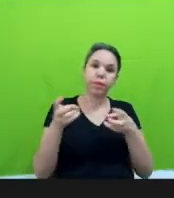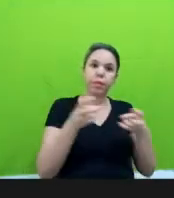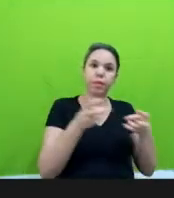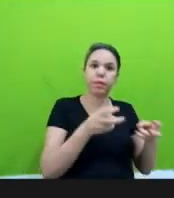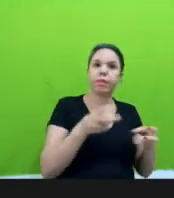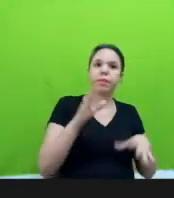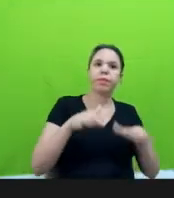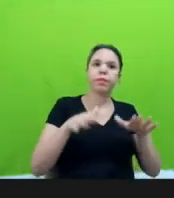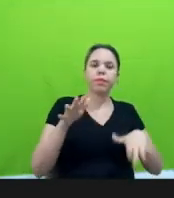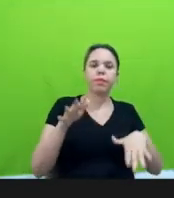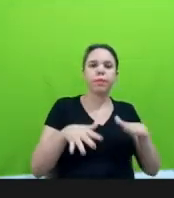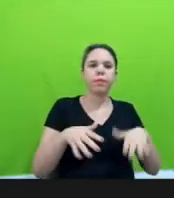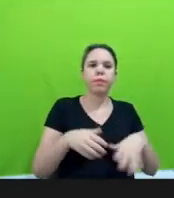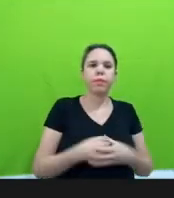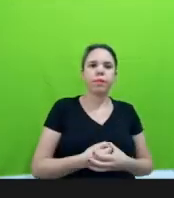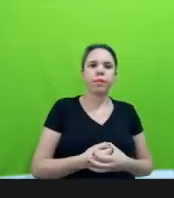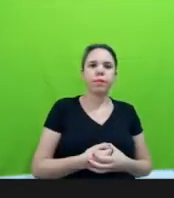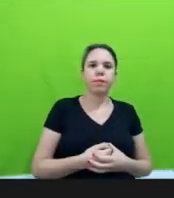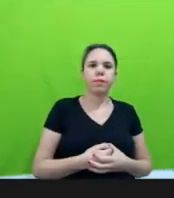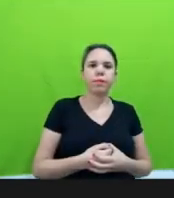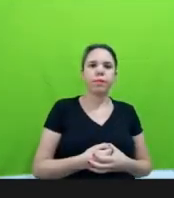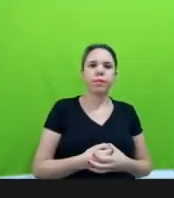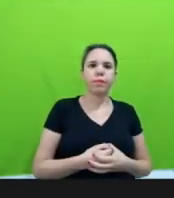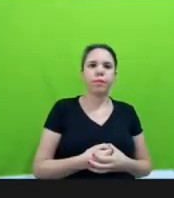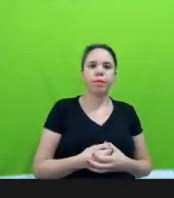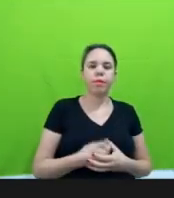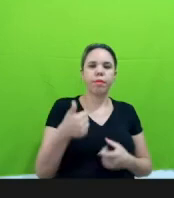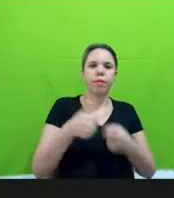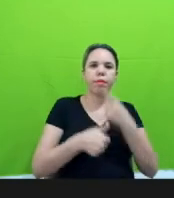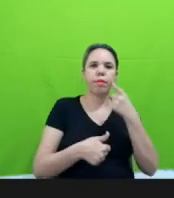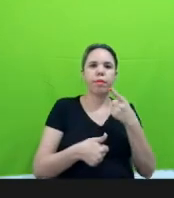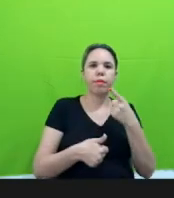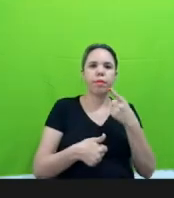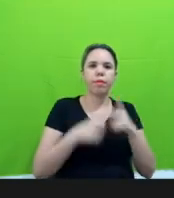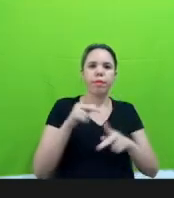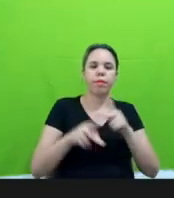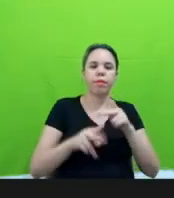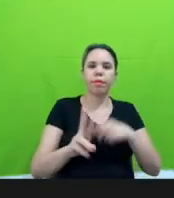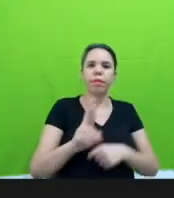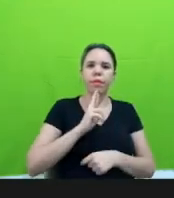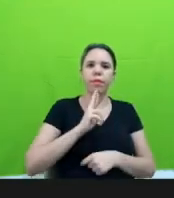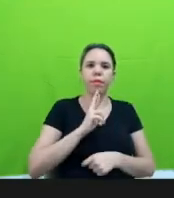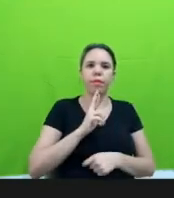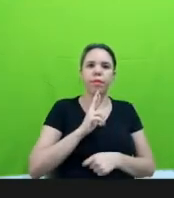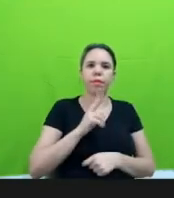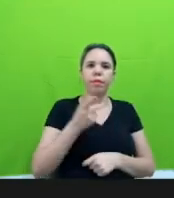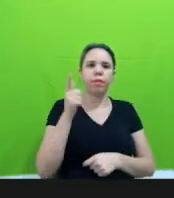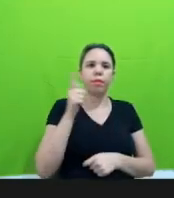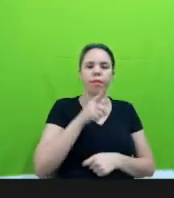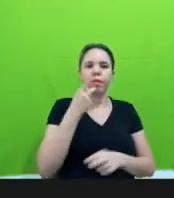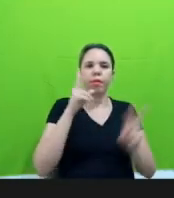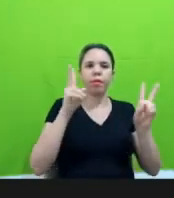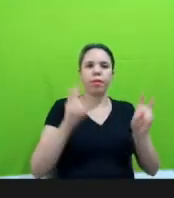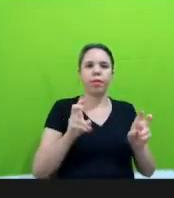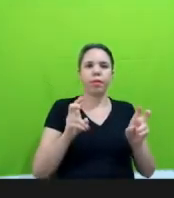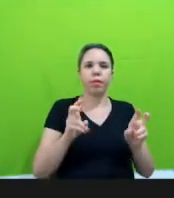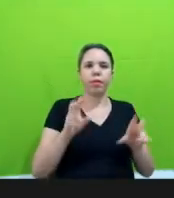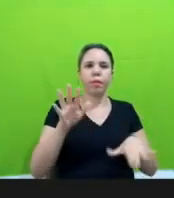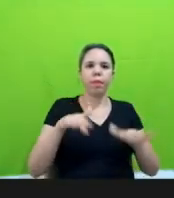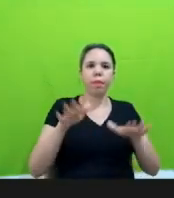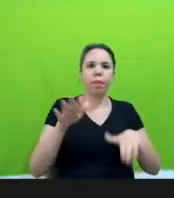muitas vezes é a primeira vez que o cara que está te respondendo ouviu falar no assunto. E às vezes ele é